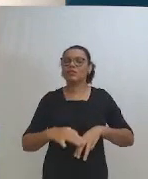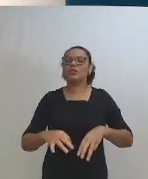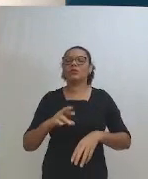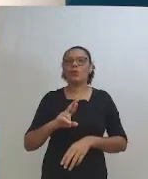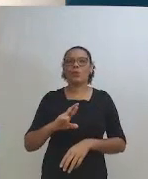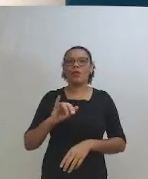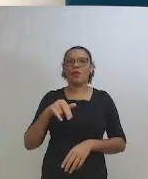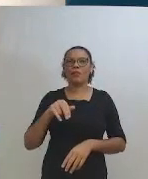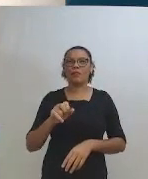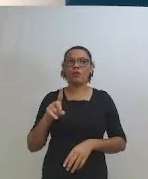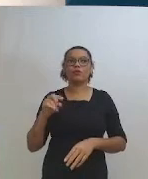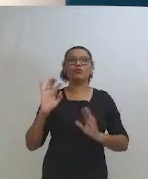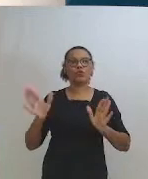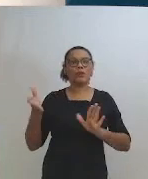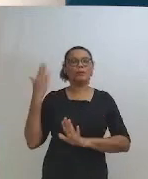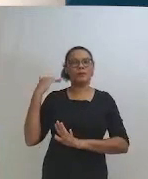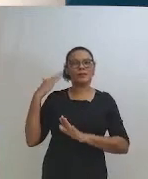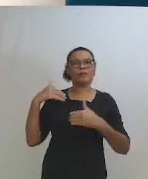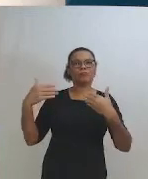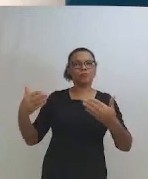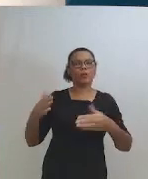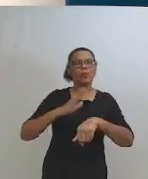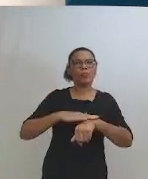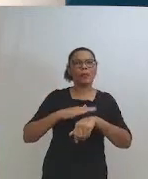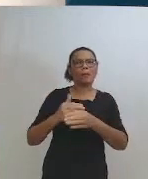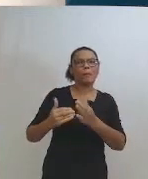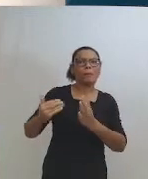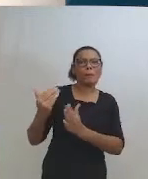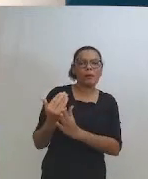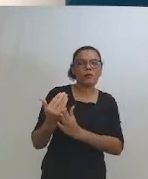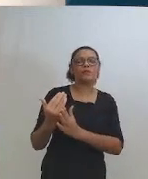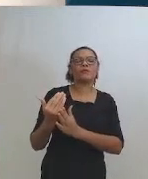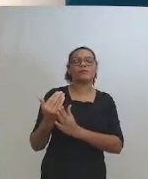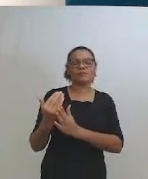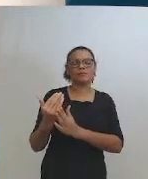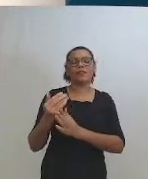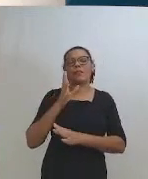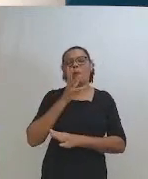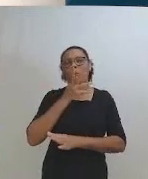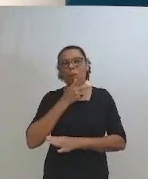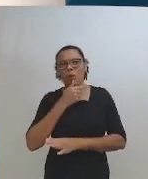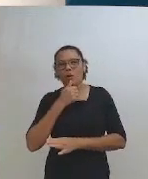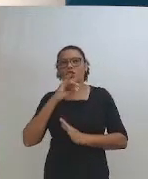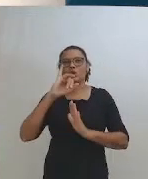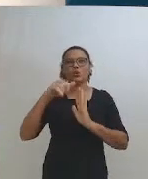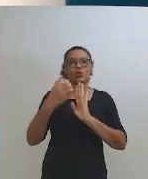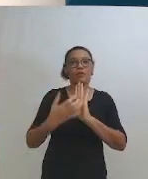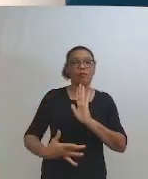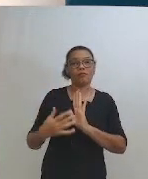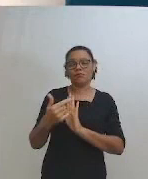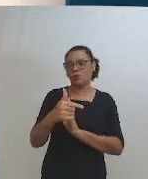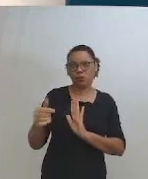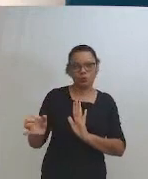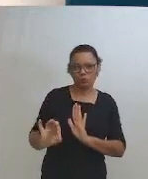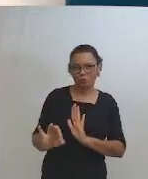manifestou sobre o excesso de prazo através das demoras injustificadas do andamento dos autos,